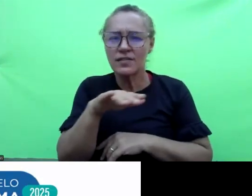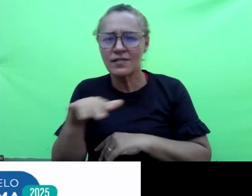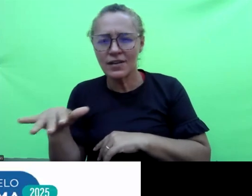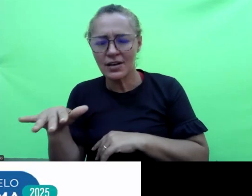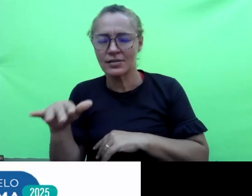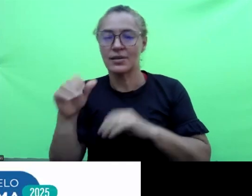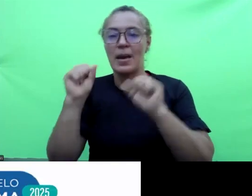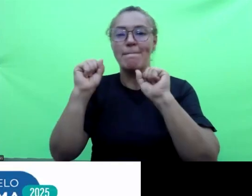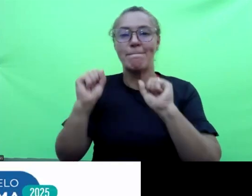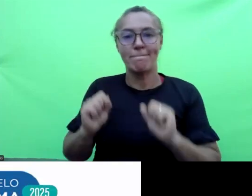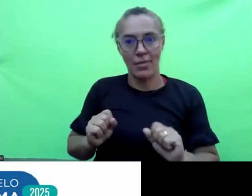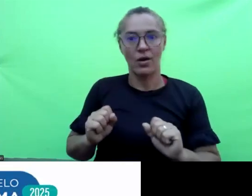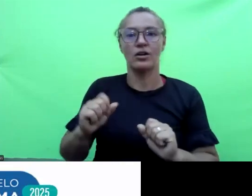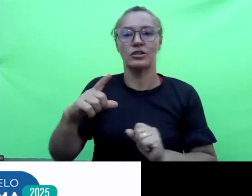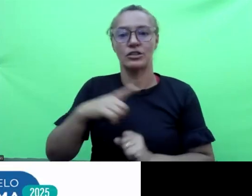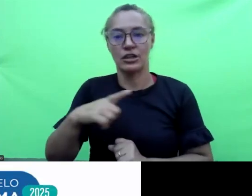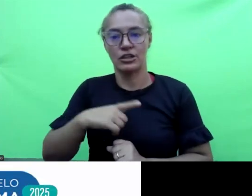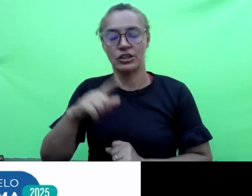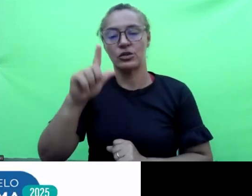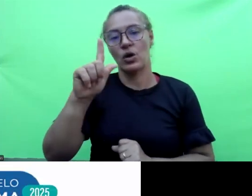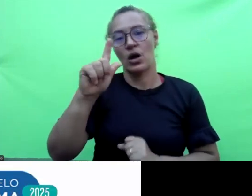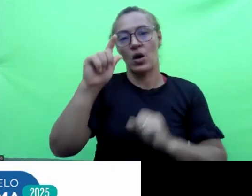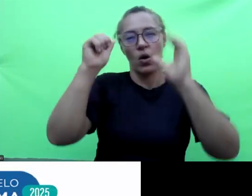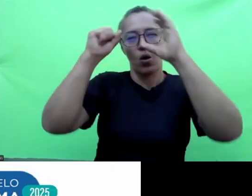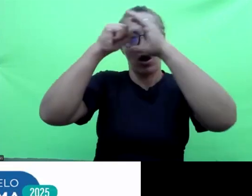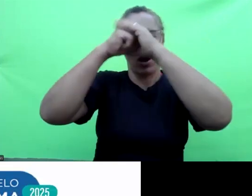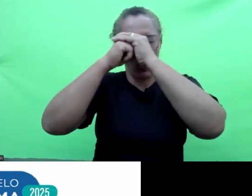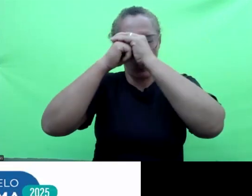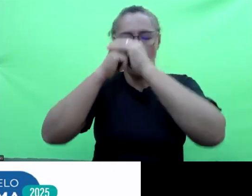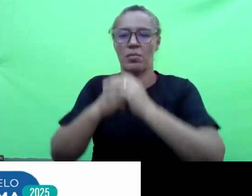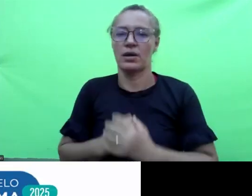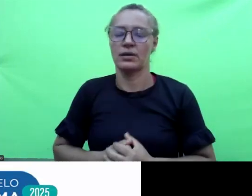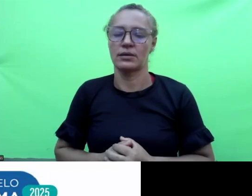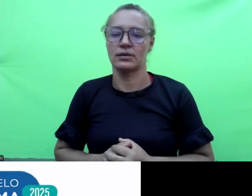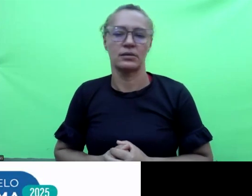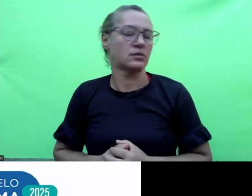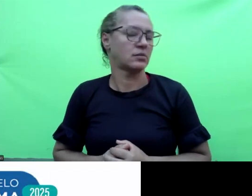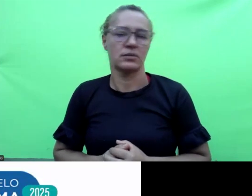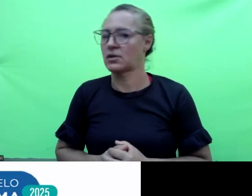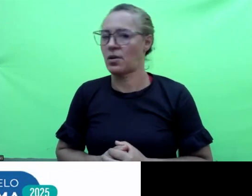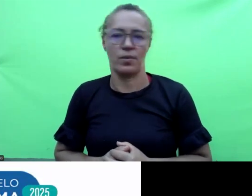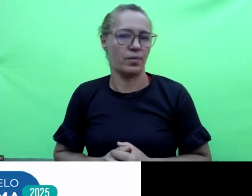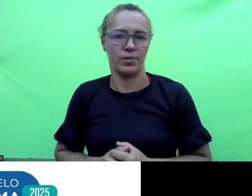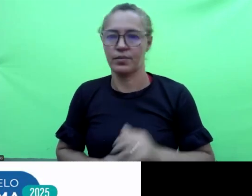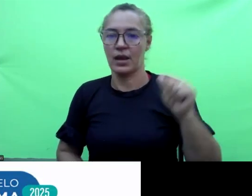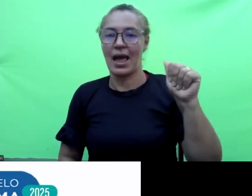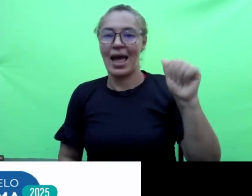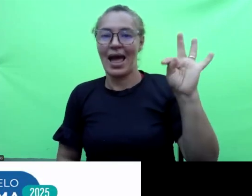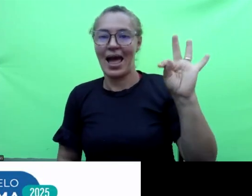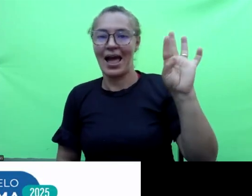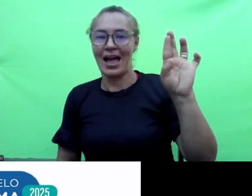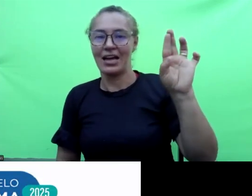Pode ser devido a glaucoma ou tem relação com glaucoma? Não. Atrofia óptica dominante é